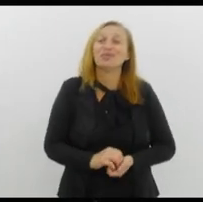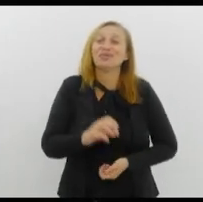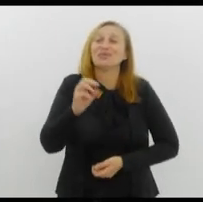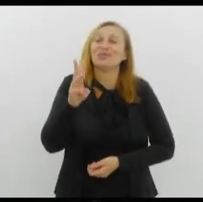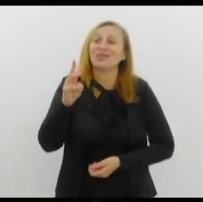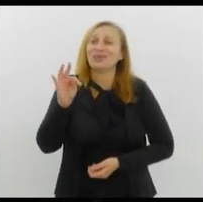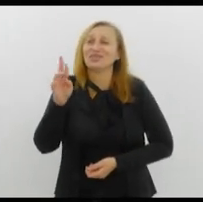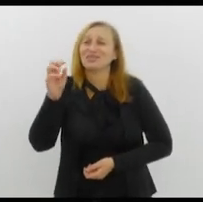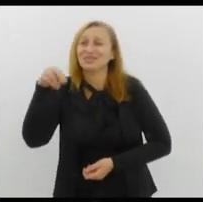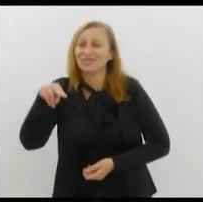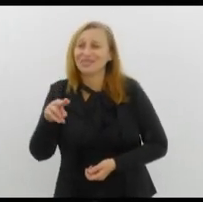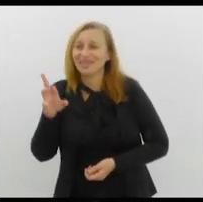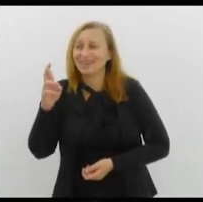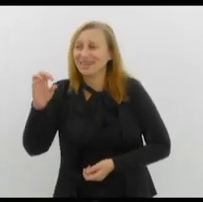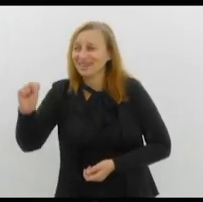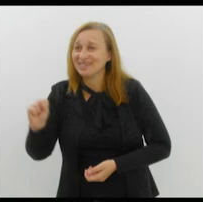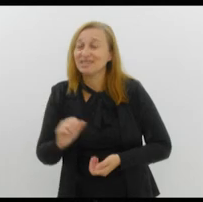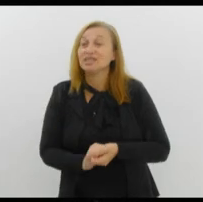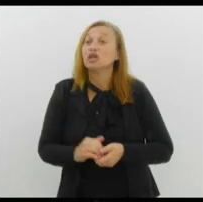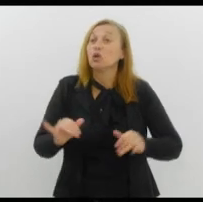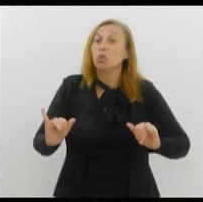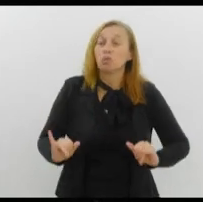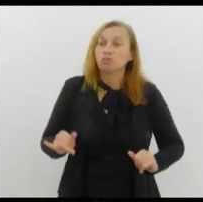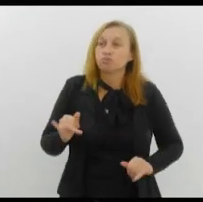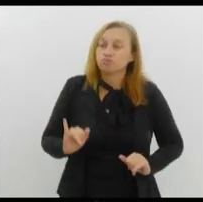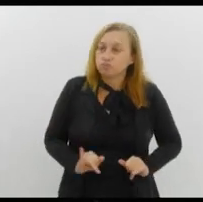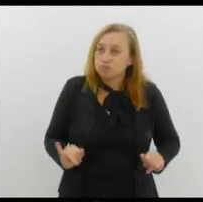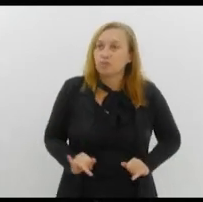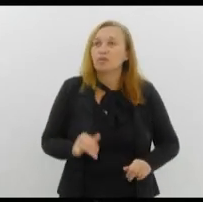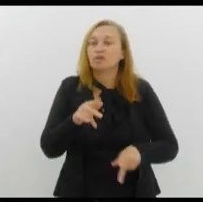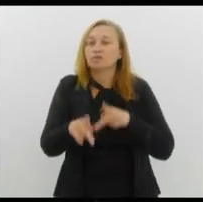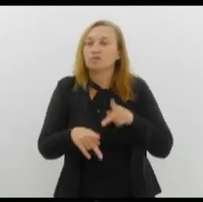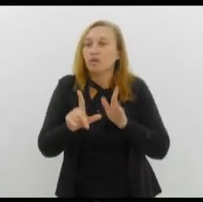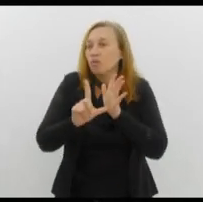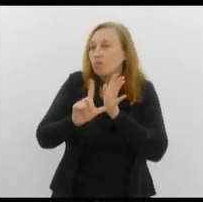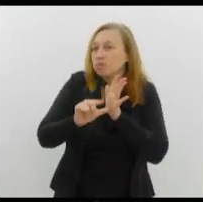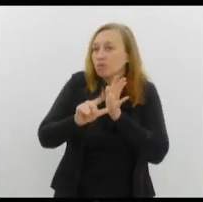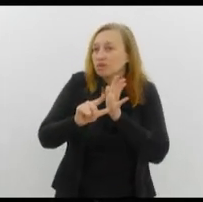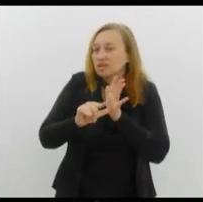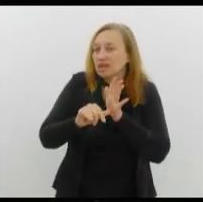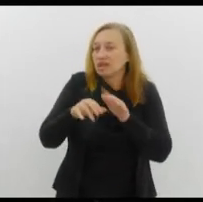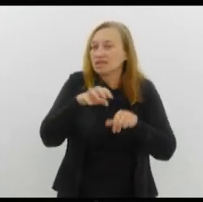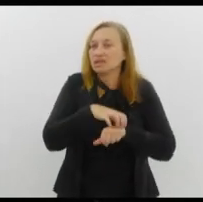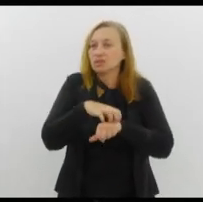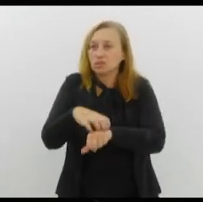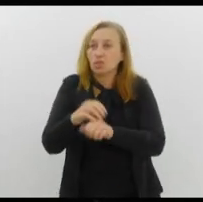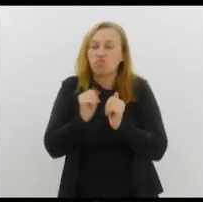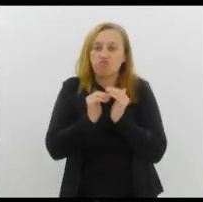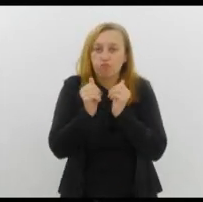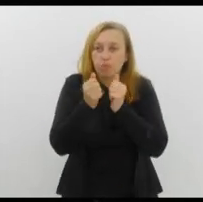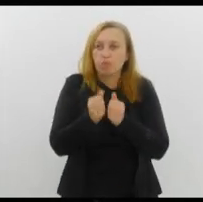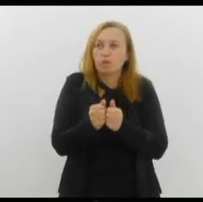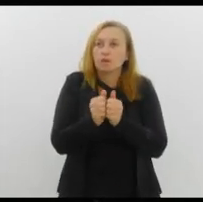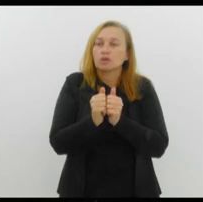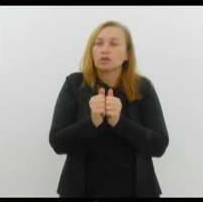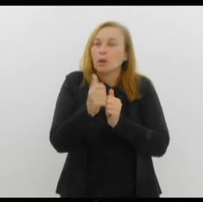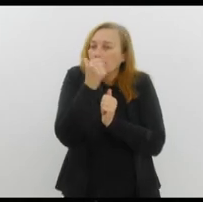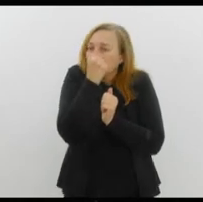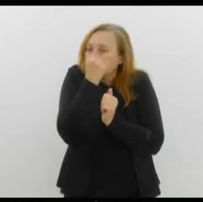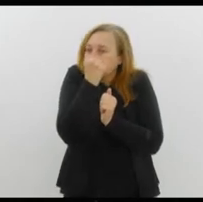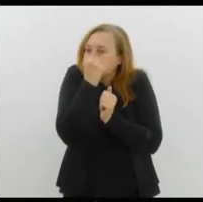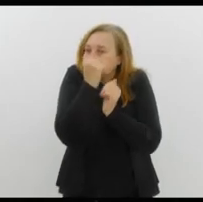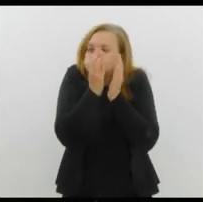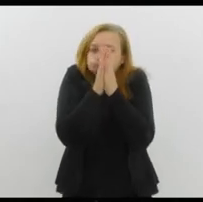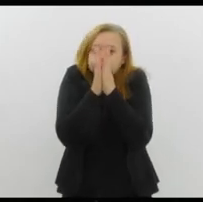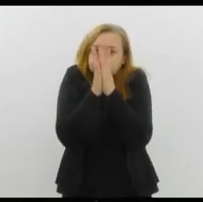a população, que sofre com atrasos e horários irregulares, com trens lotados, sujos e depredados, estações